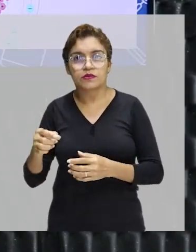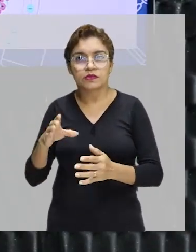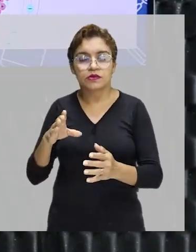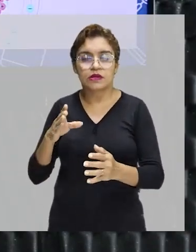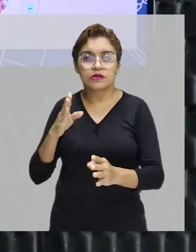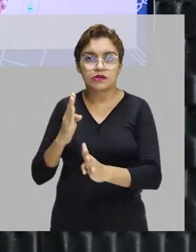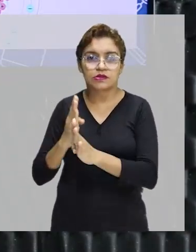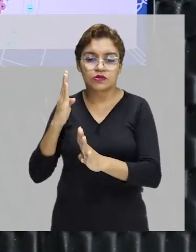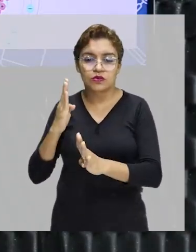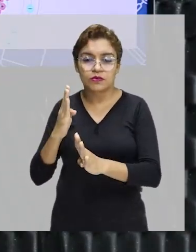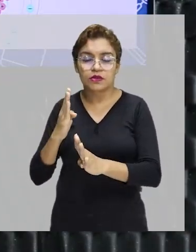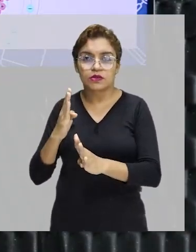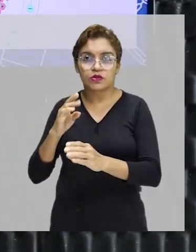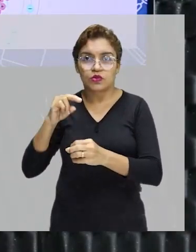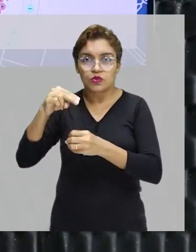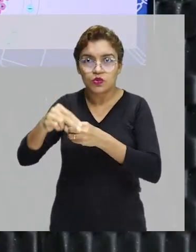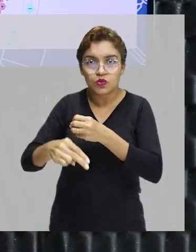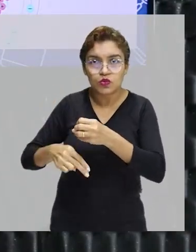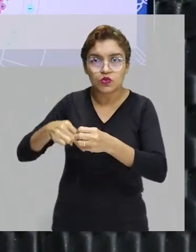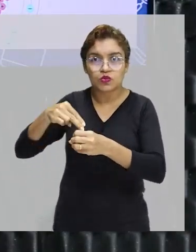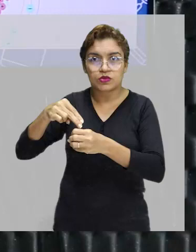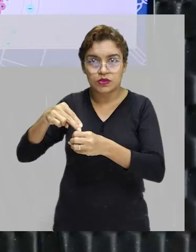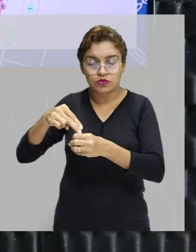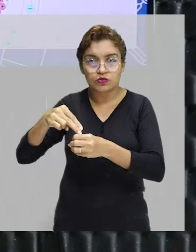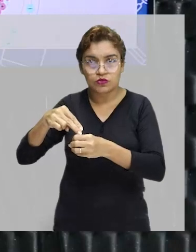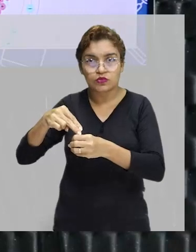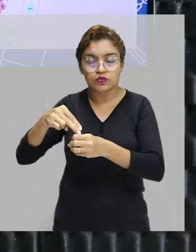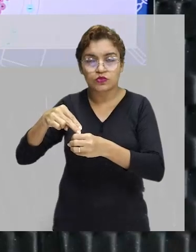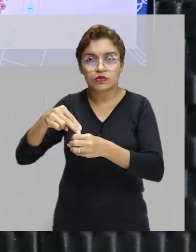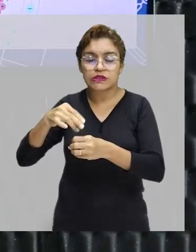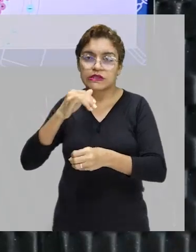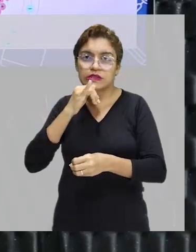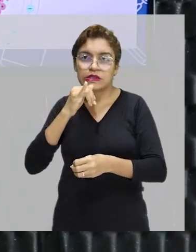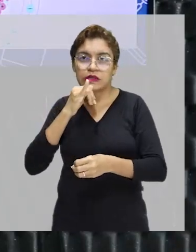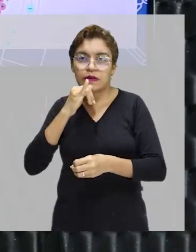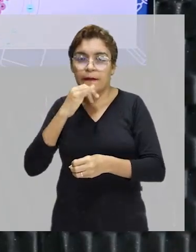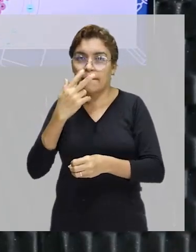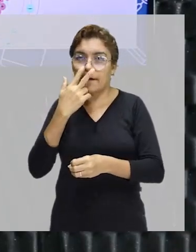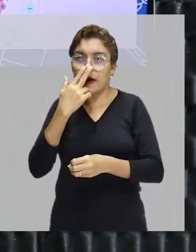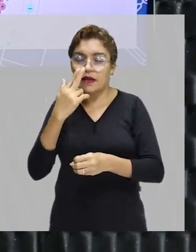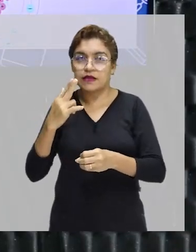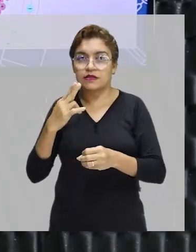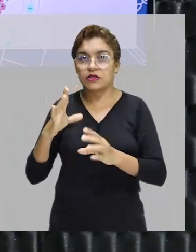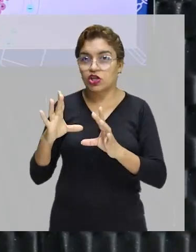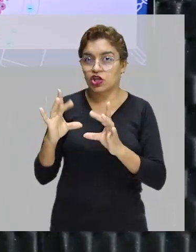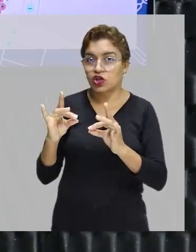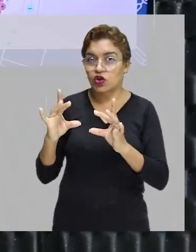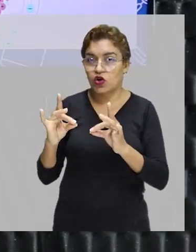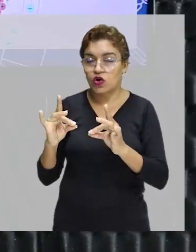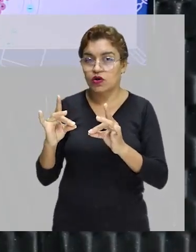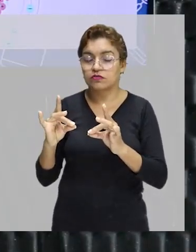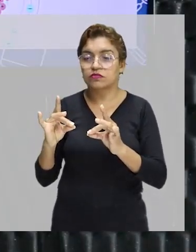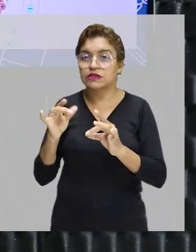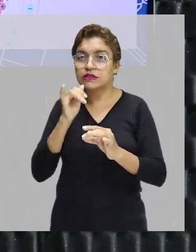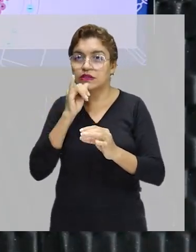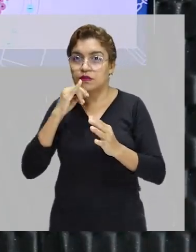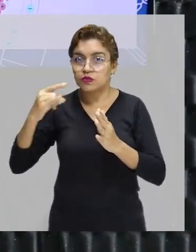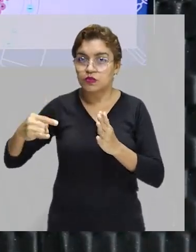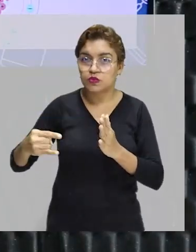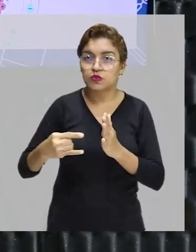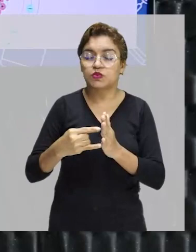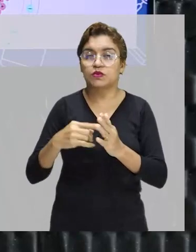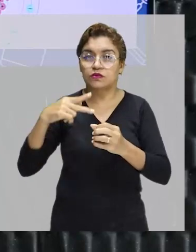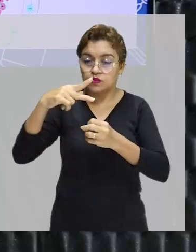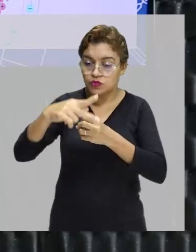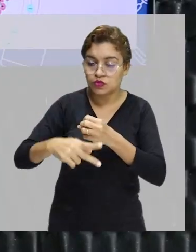os nêutrons. Os nêutrons, eles funcionam como uma espécie de cola, né, segurando os